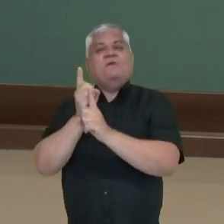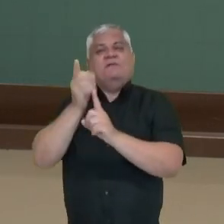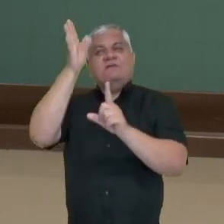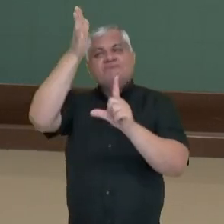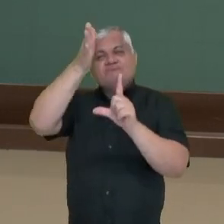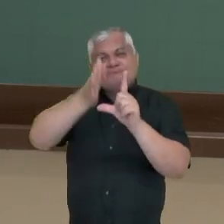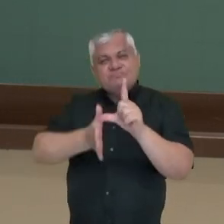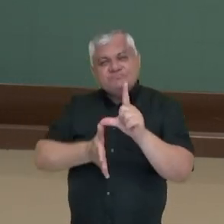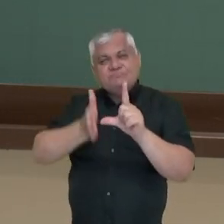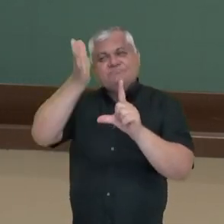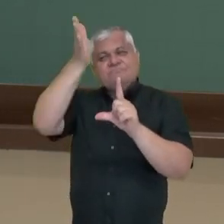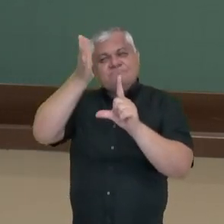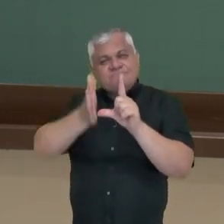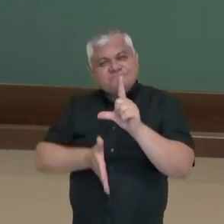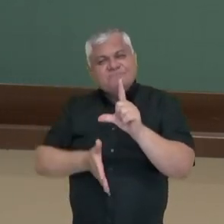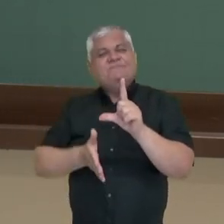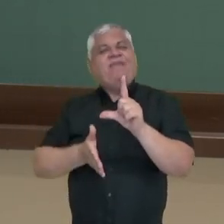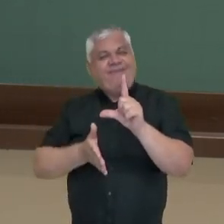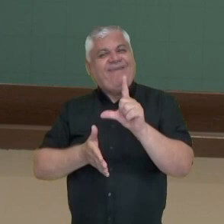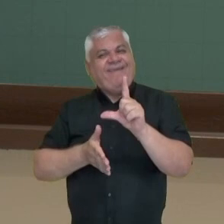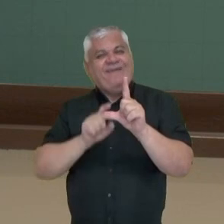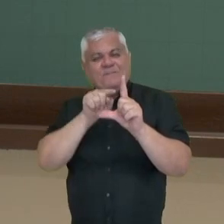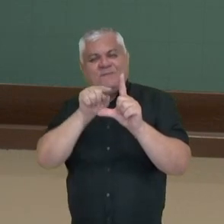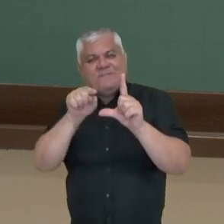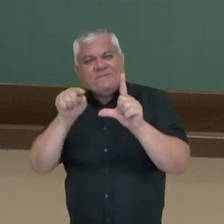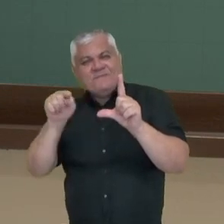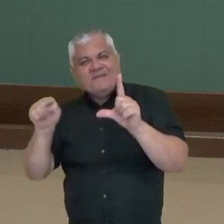no plano cartesiano o eixo das